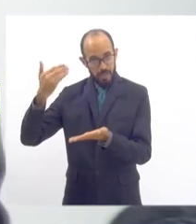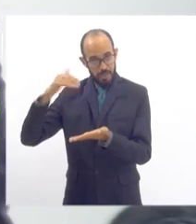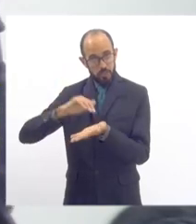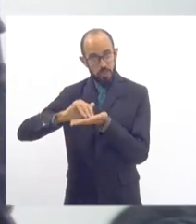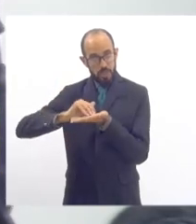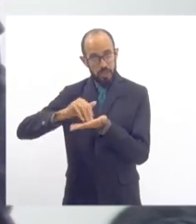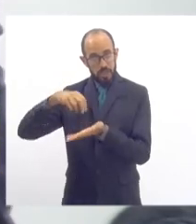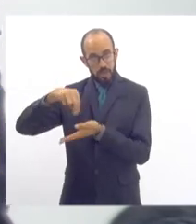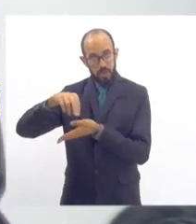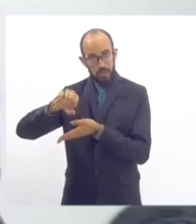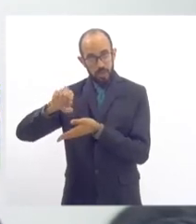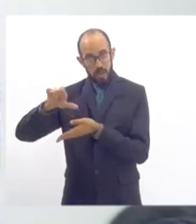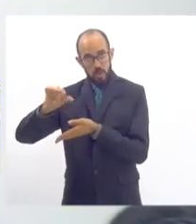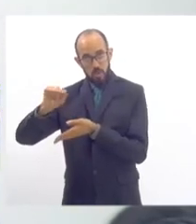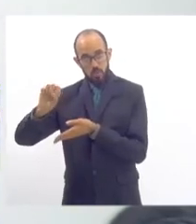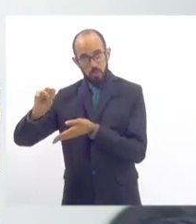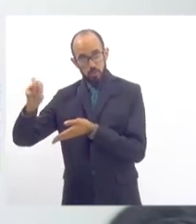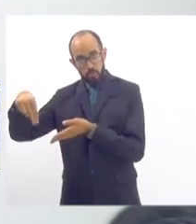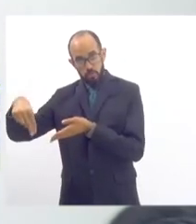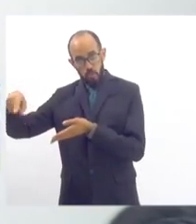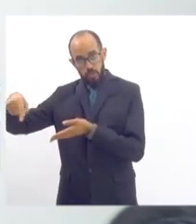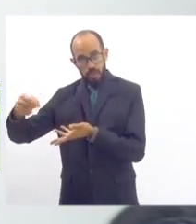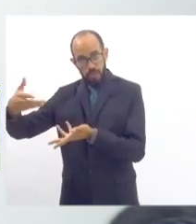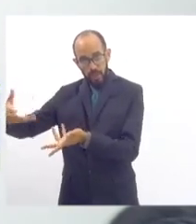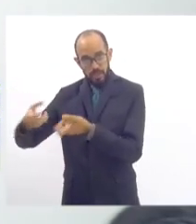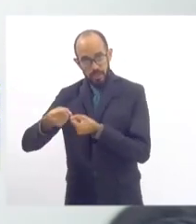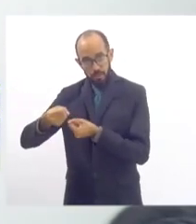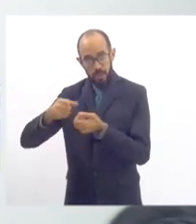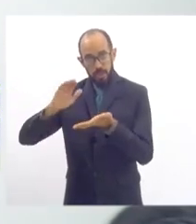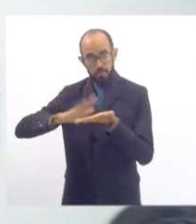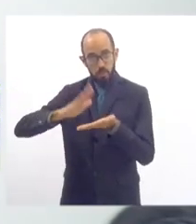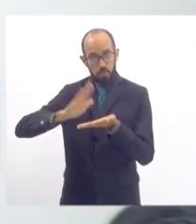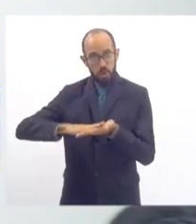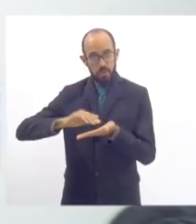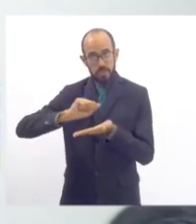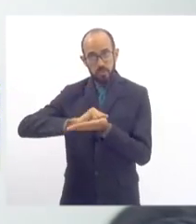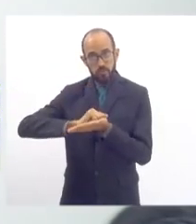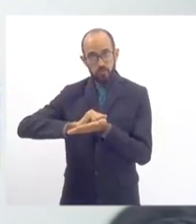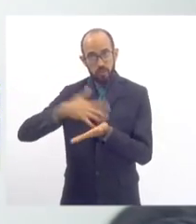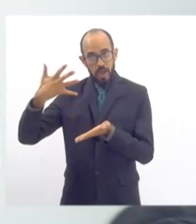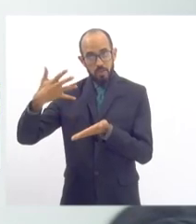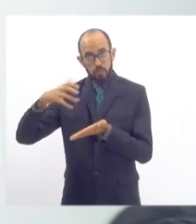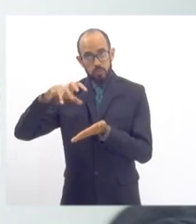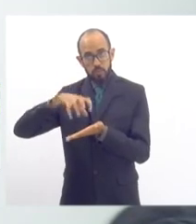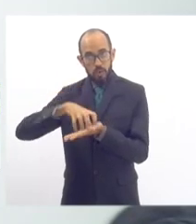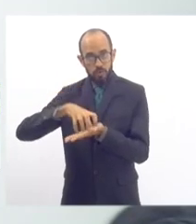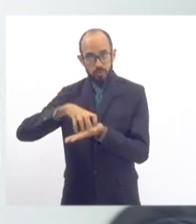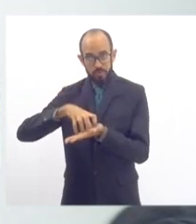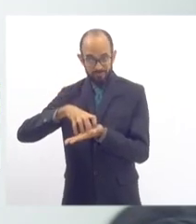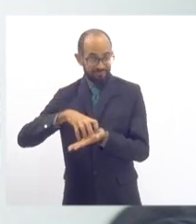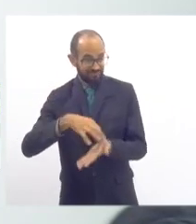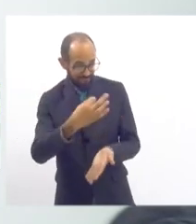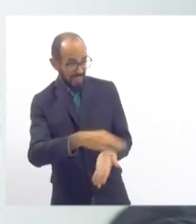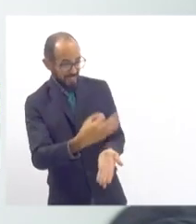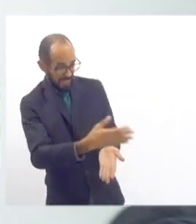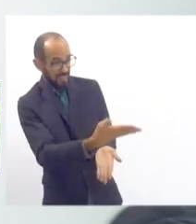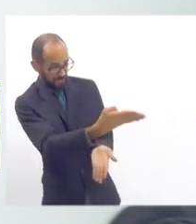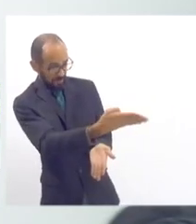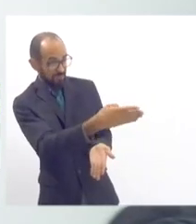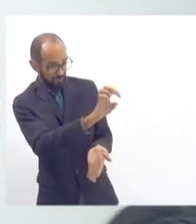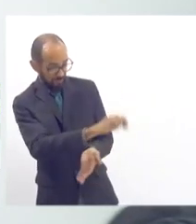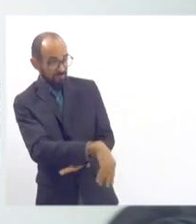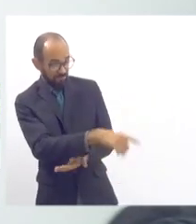que estava concentrando o recebimento de propostas de todos os órgãos estaduais. Pois é, exatamente, exatamente.